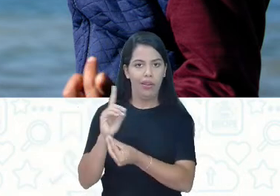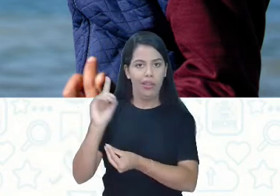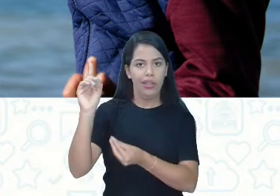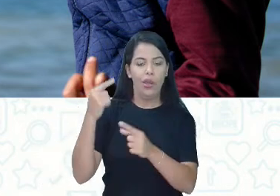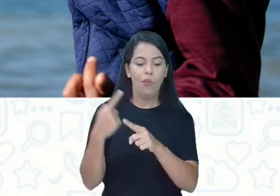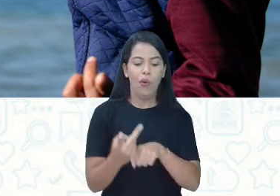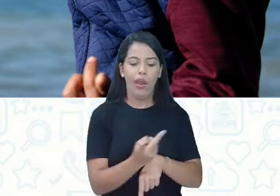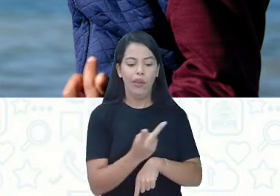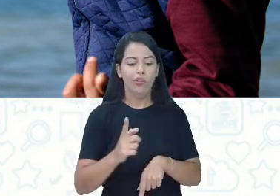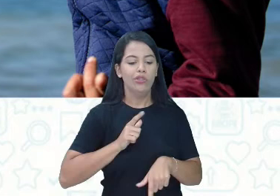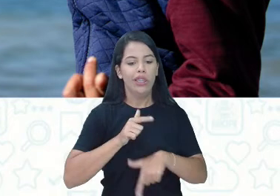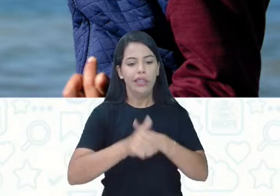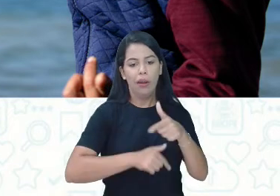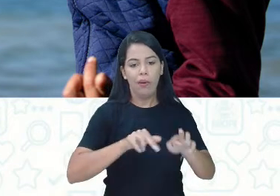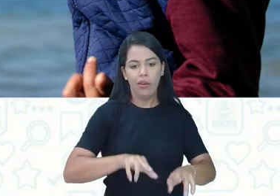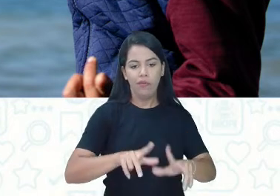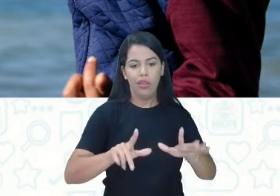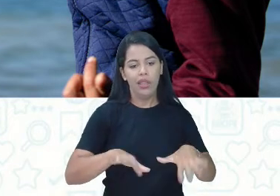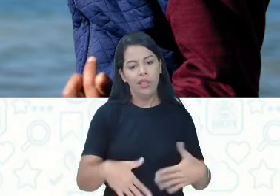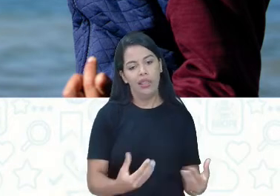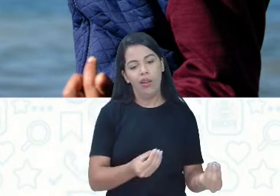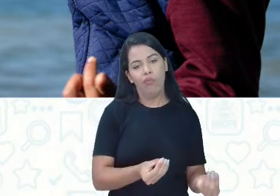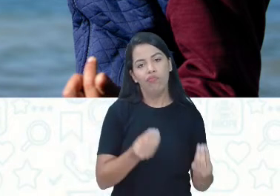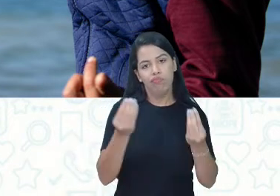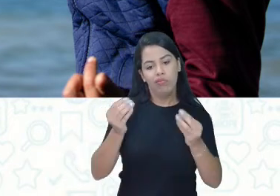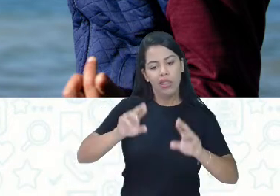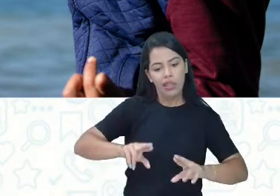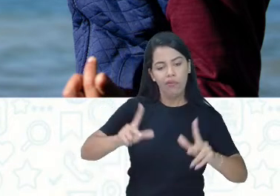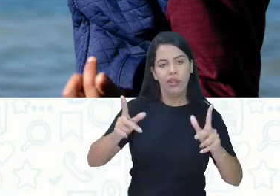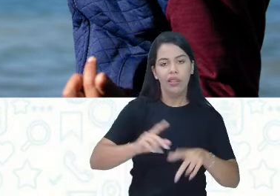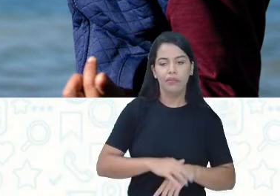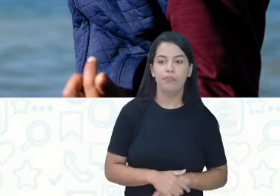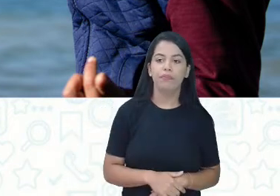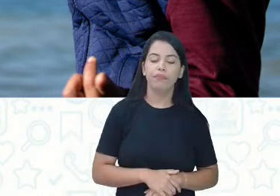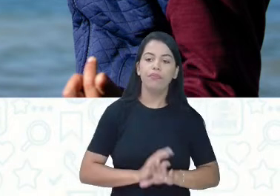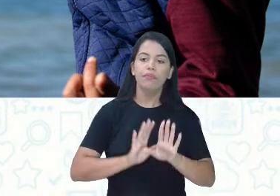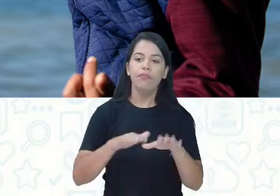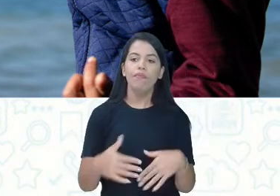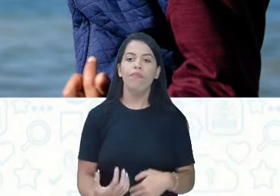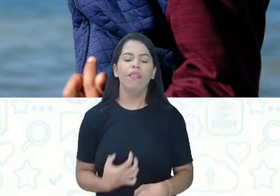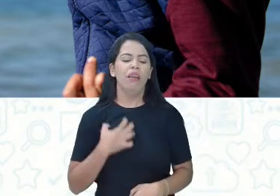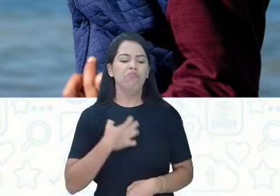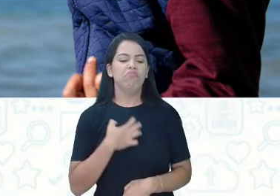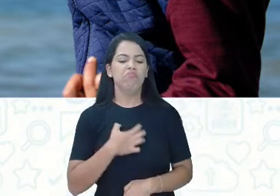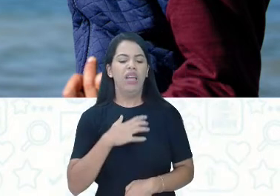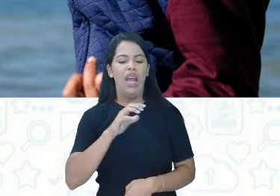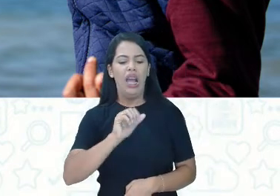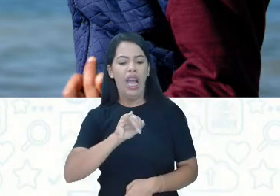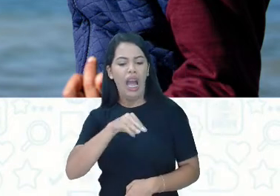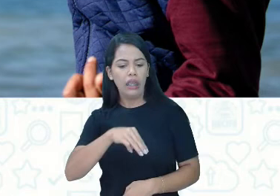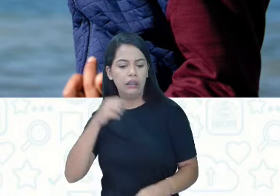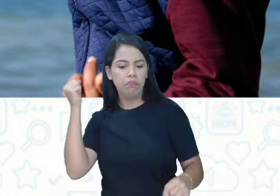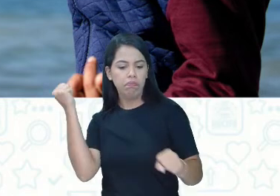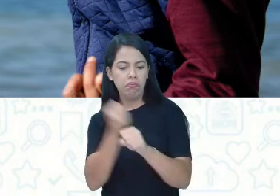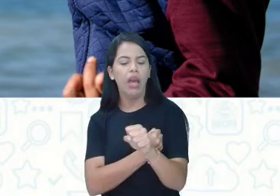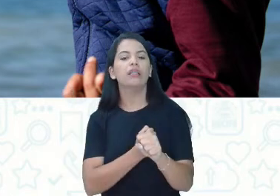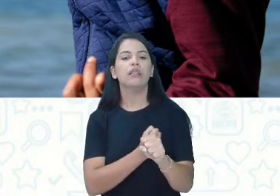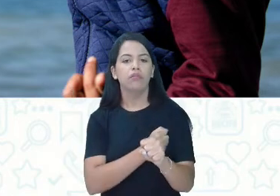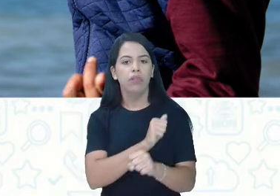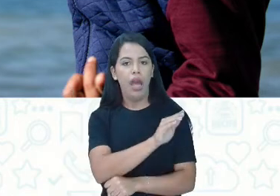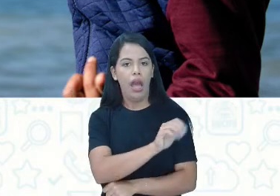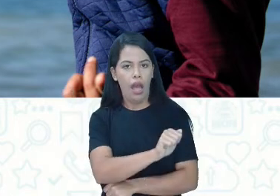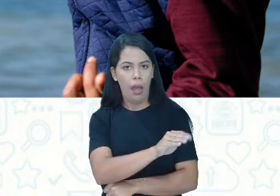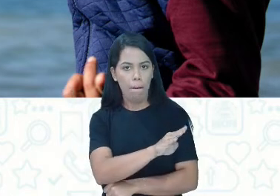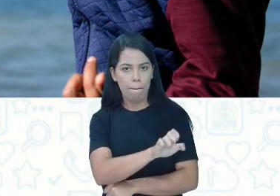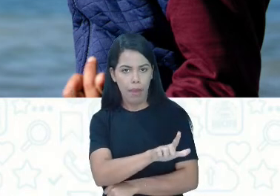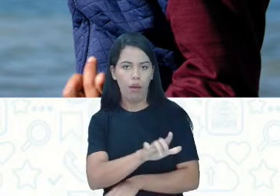Funções, trabalhos diferentes, então a oferenda acaba sendo distinta. Tomado pela fúria, Caim mata o seu irmão Abel, e esse é o primeiro registro de